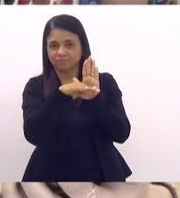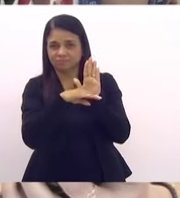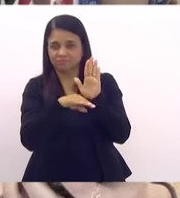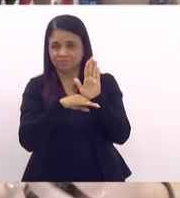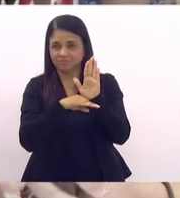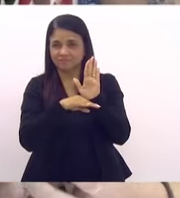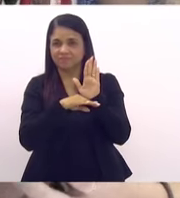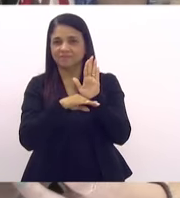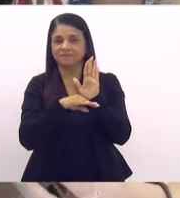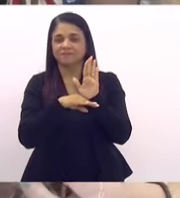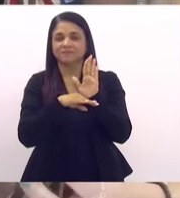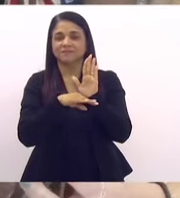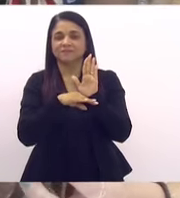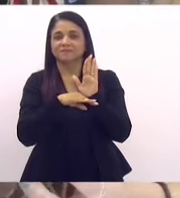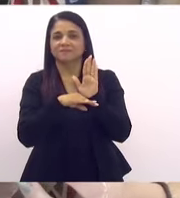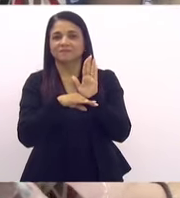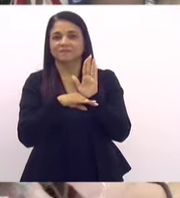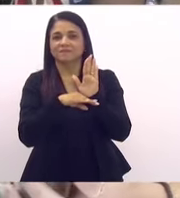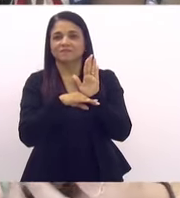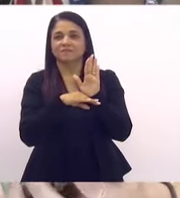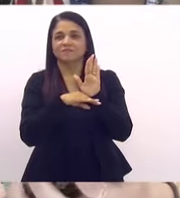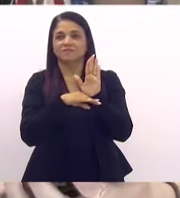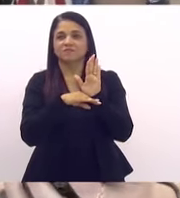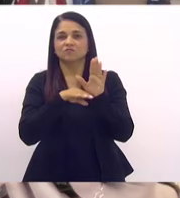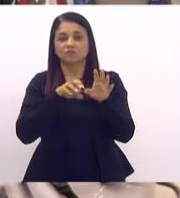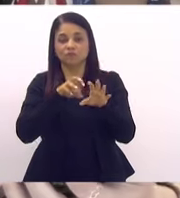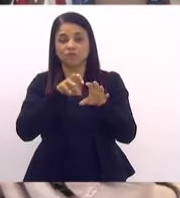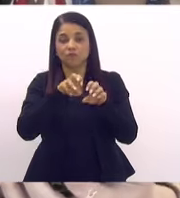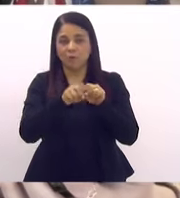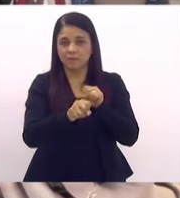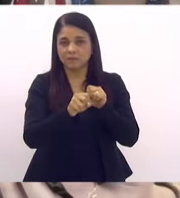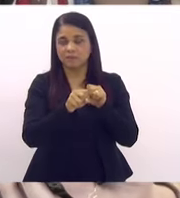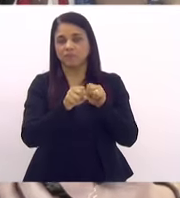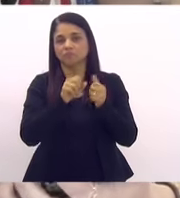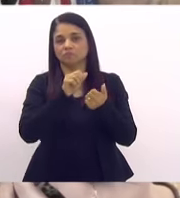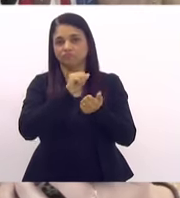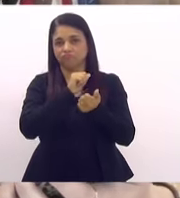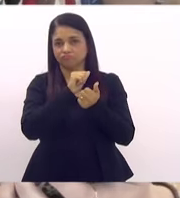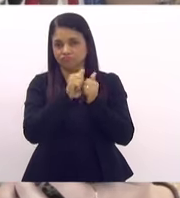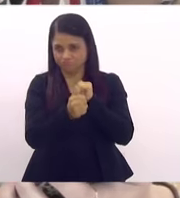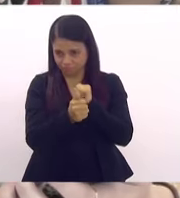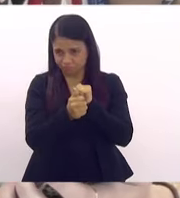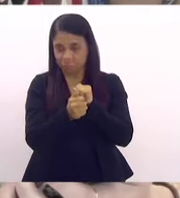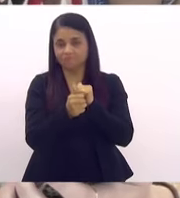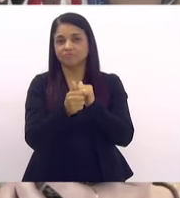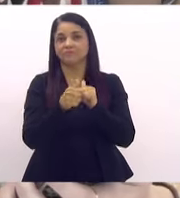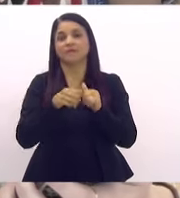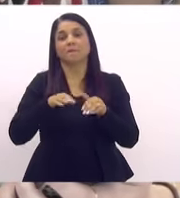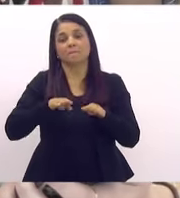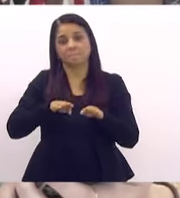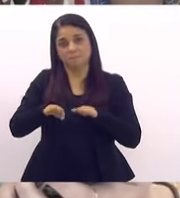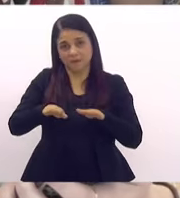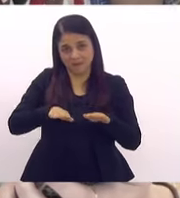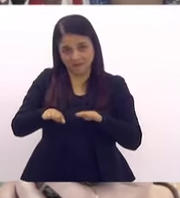ideia é criar esse programa de formação de atletas, entendeu? A ideia de break, no caso. Vai